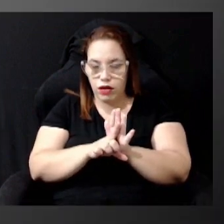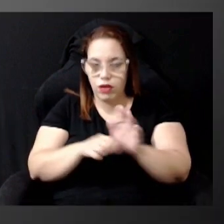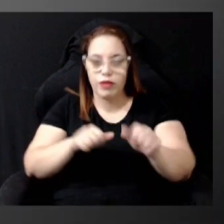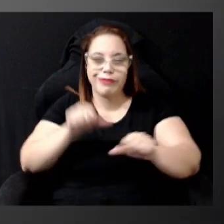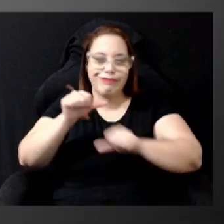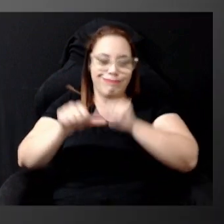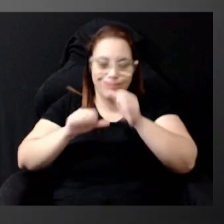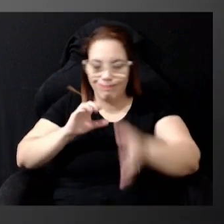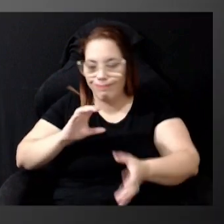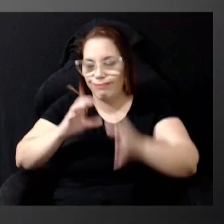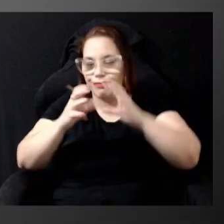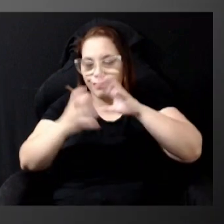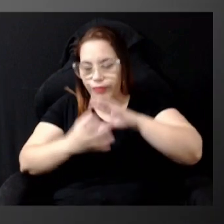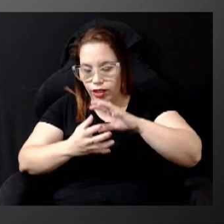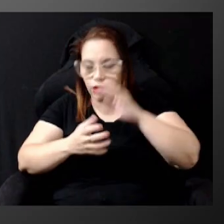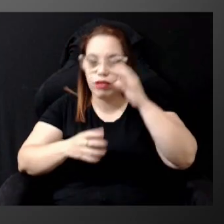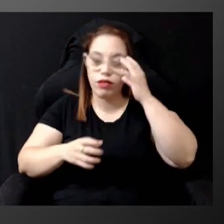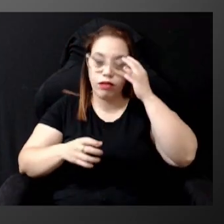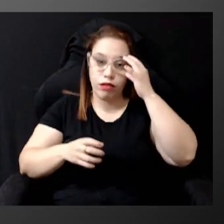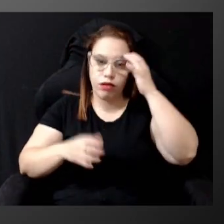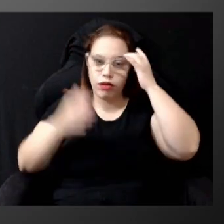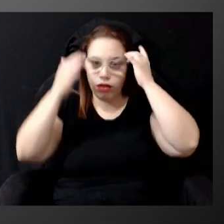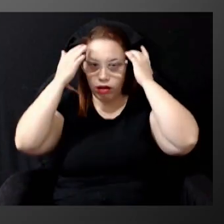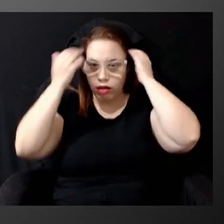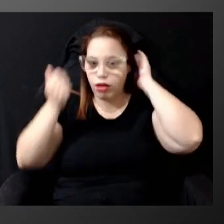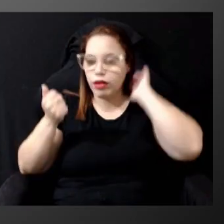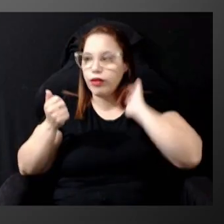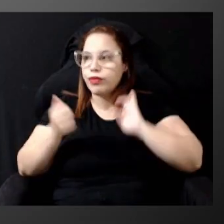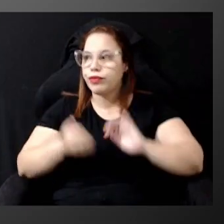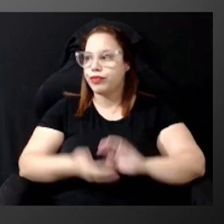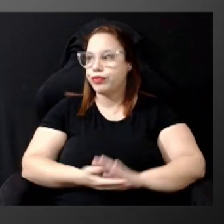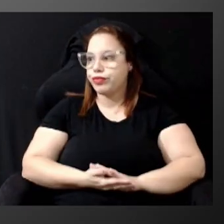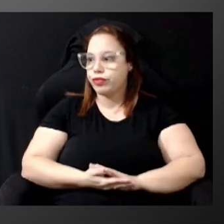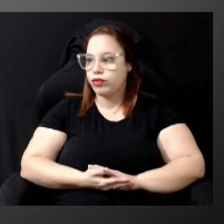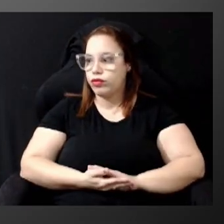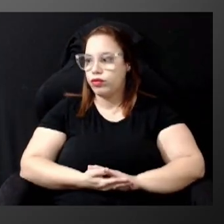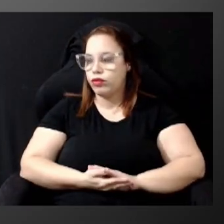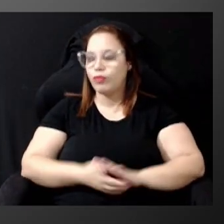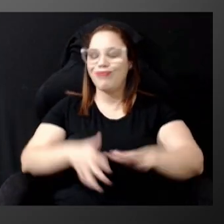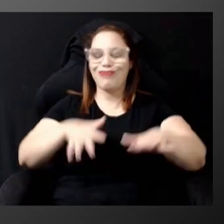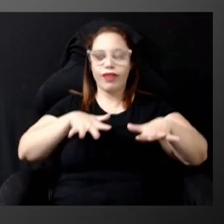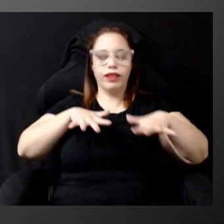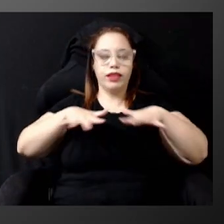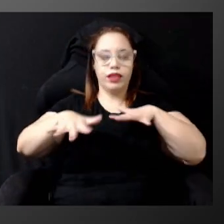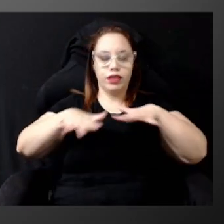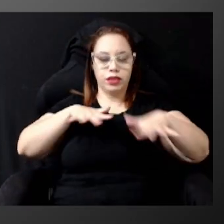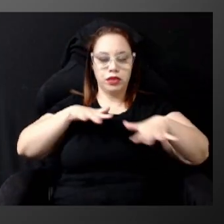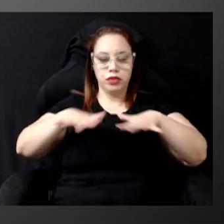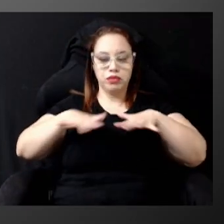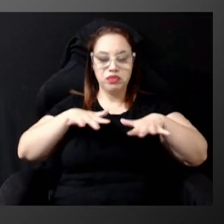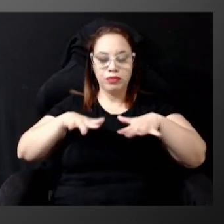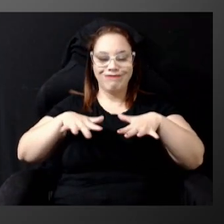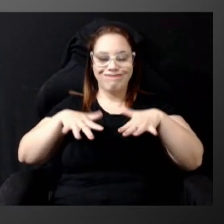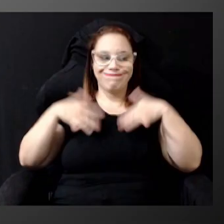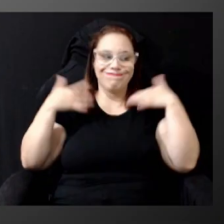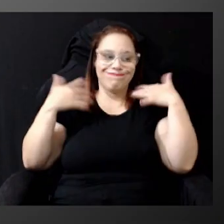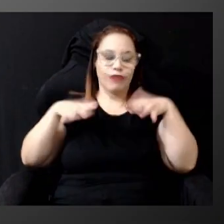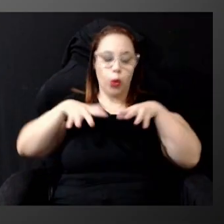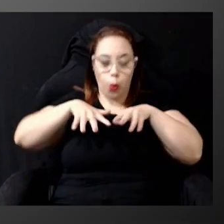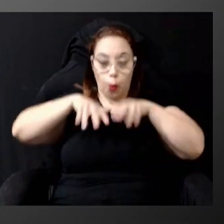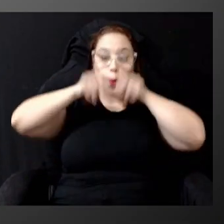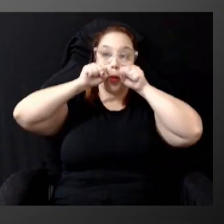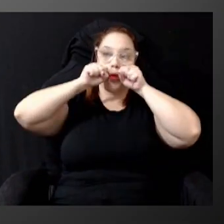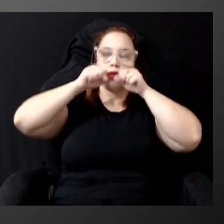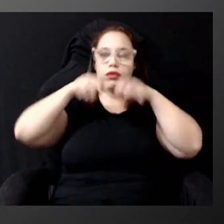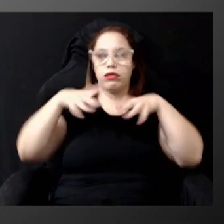climáticas. A gente sabe que nós passamos aí por momentos de muita seca, e aí quando